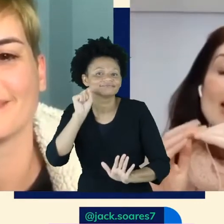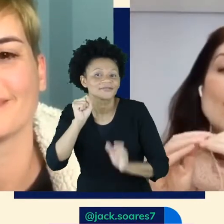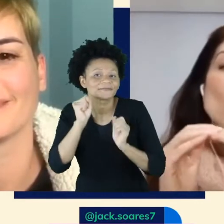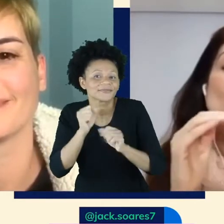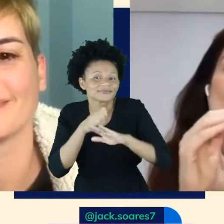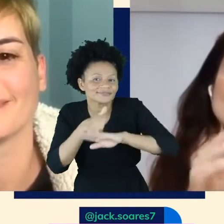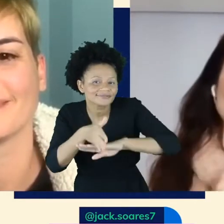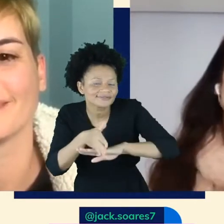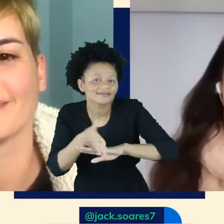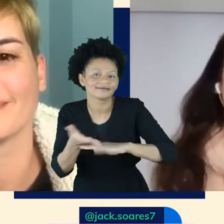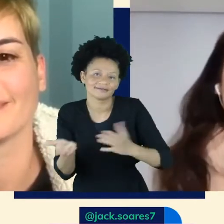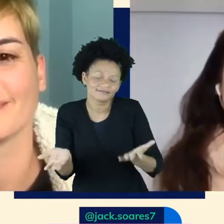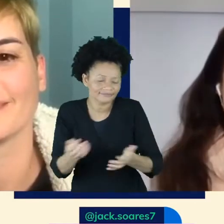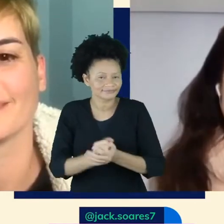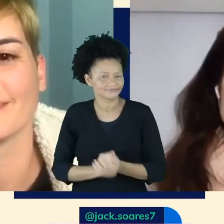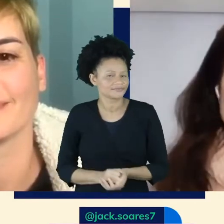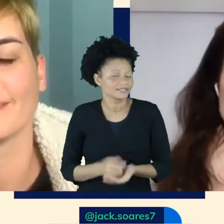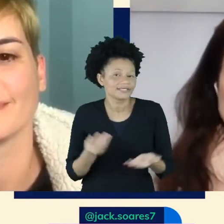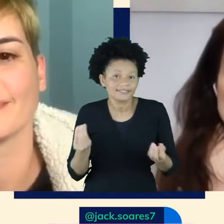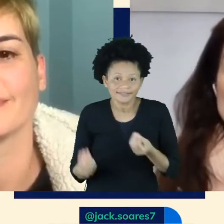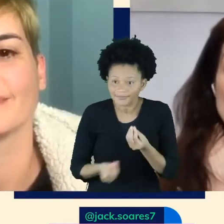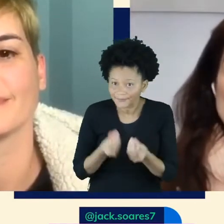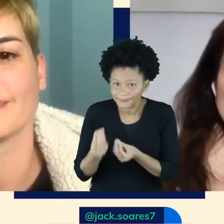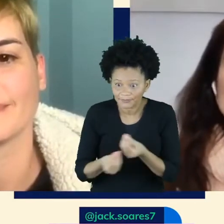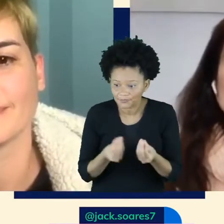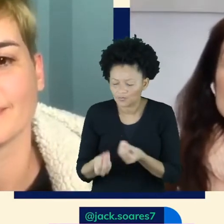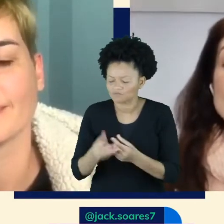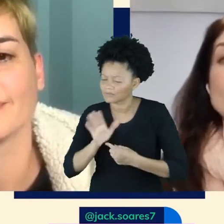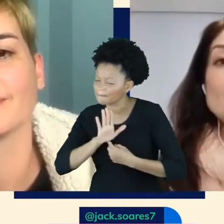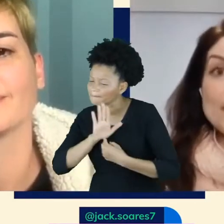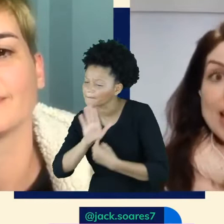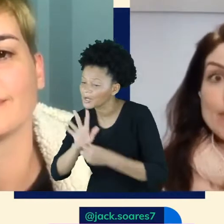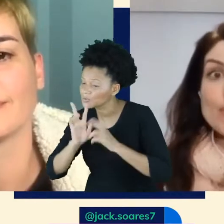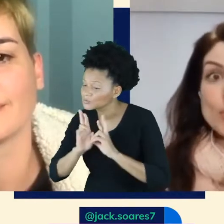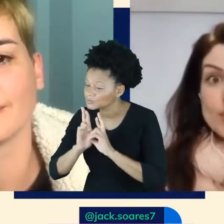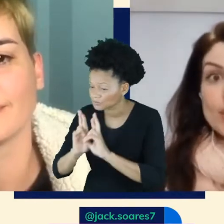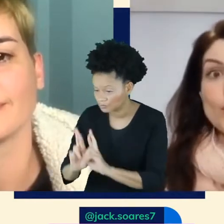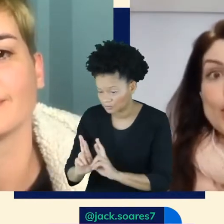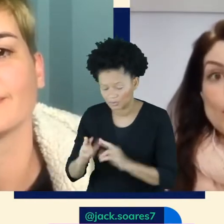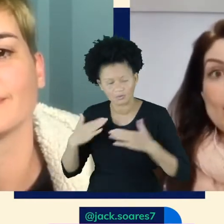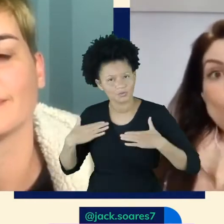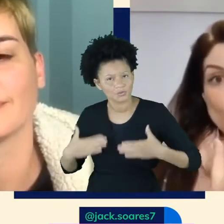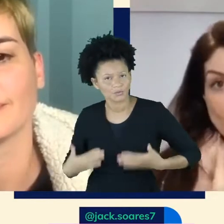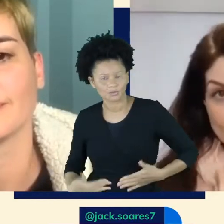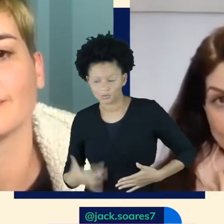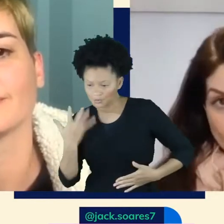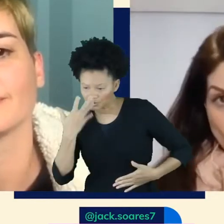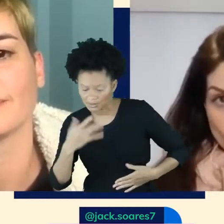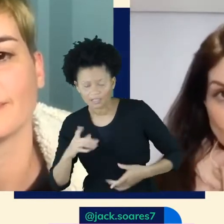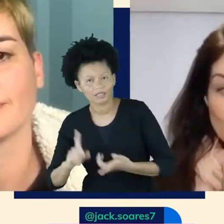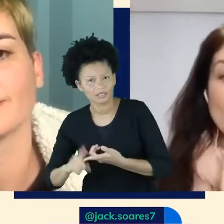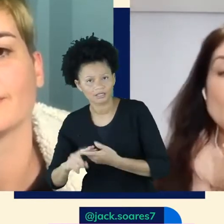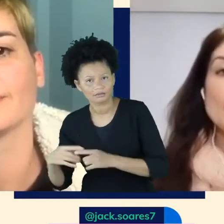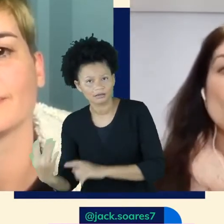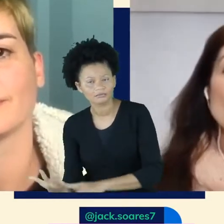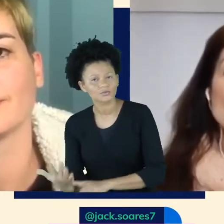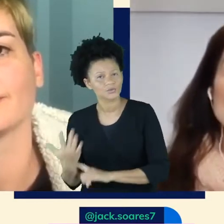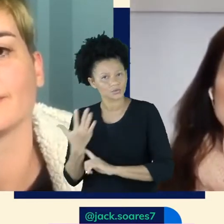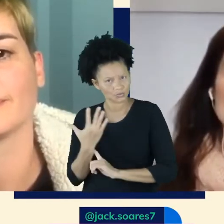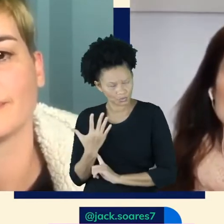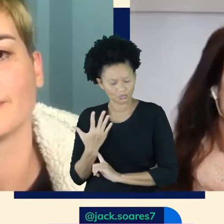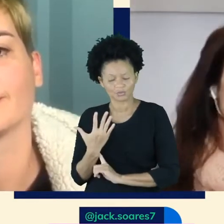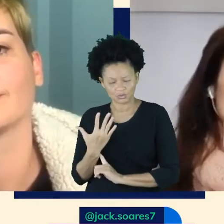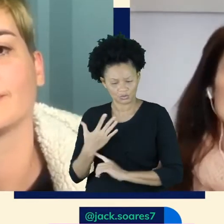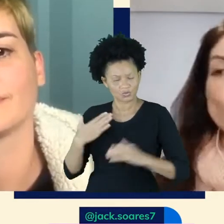a maneira como você mostra o respeito pelo corpo da criança, ela também vai mostrando o respeito pelo corpo dela e pelo corpo